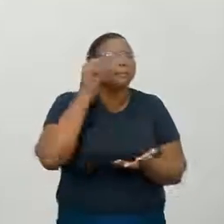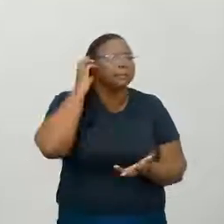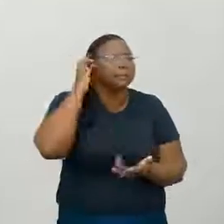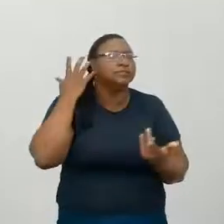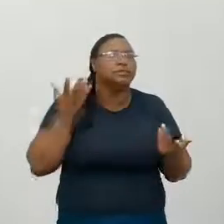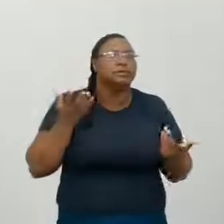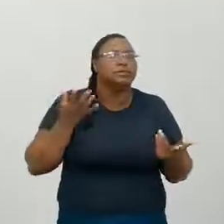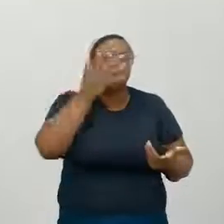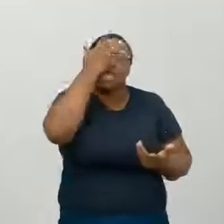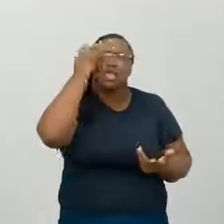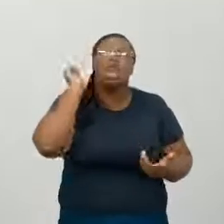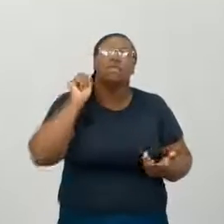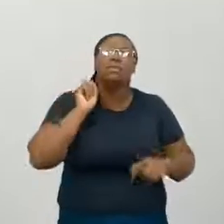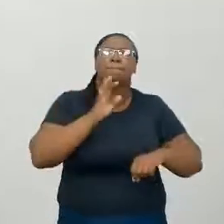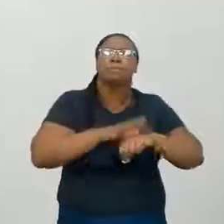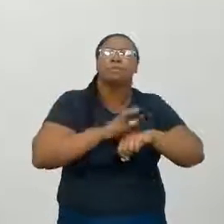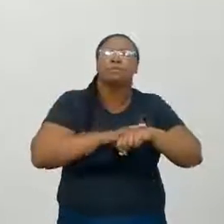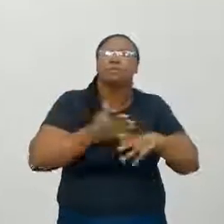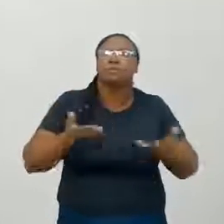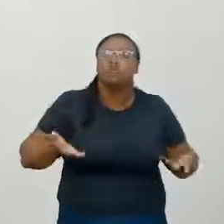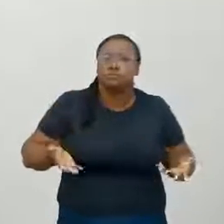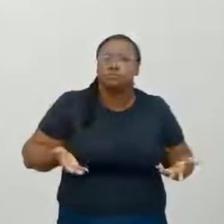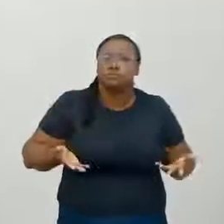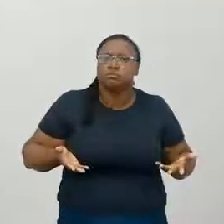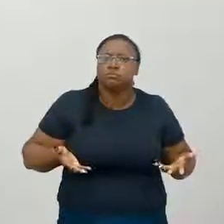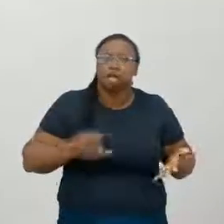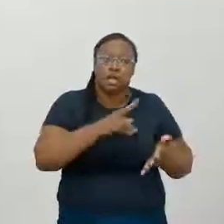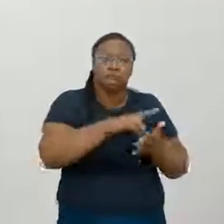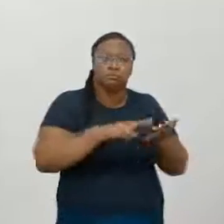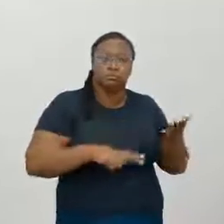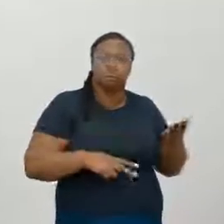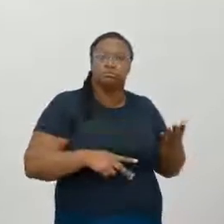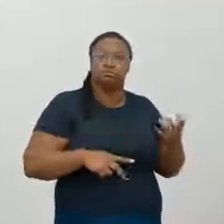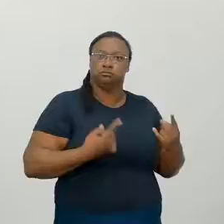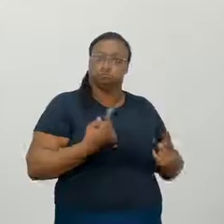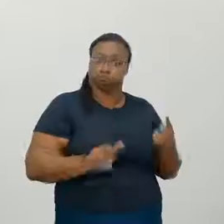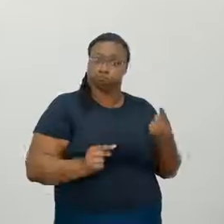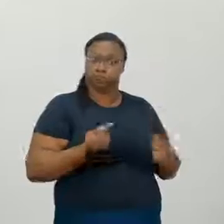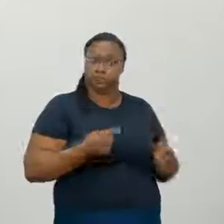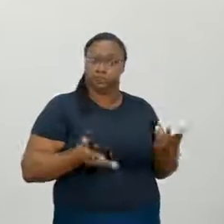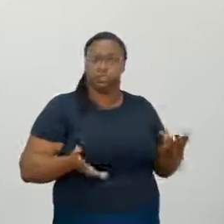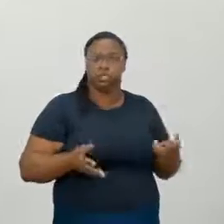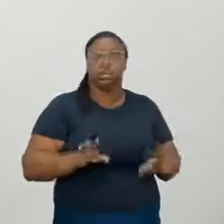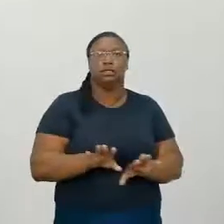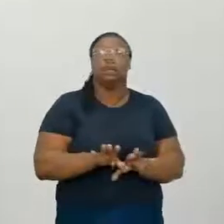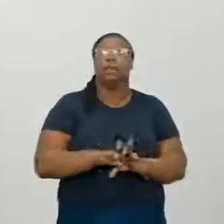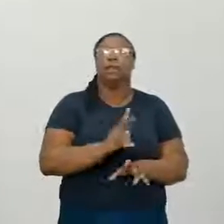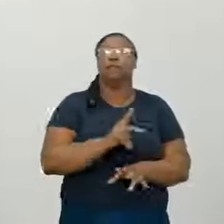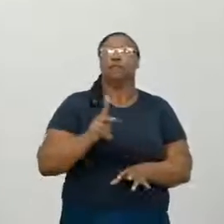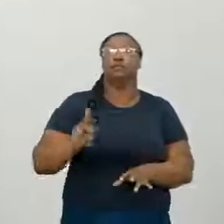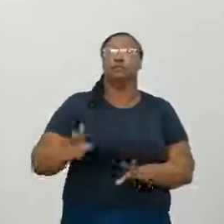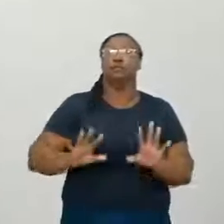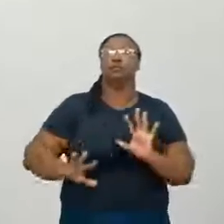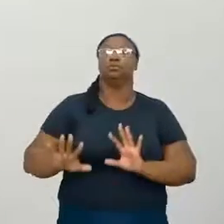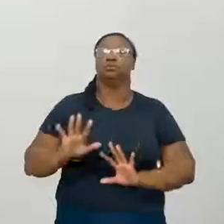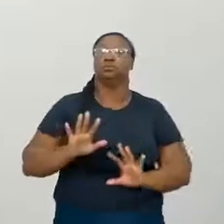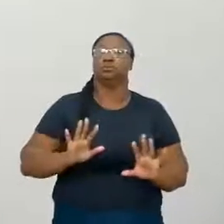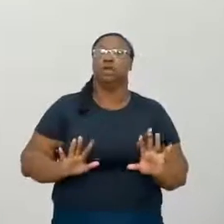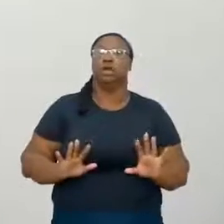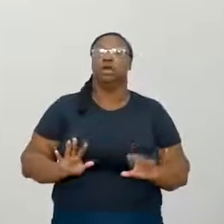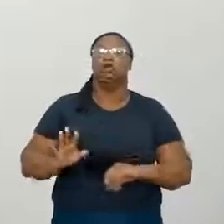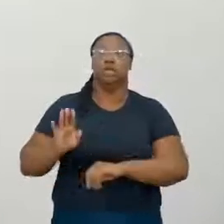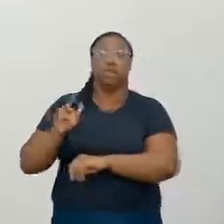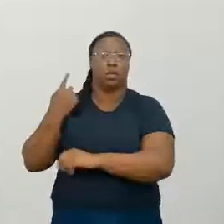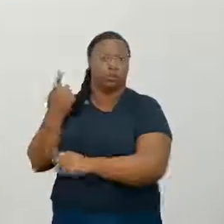leitura que é uma leitura crítica, né? E também do professor, de ter muito cuidado a hora que vai escutar o que a produção